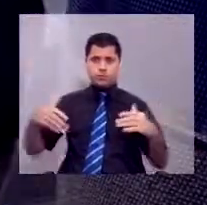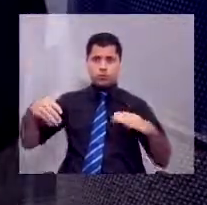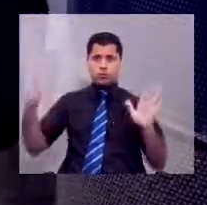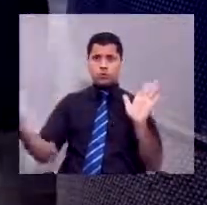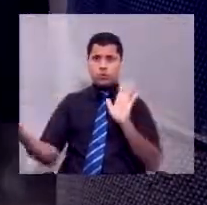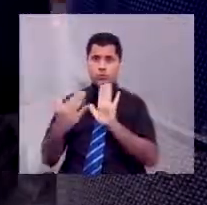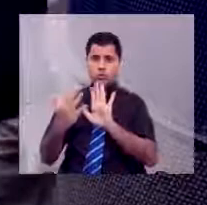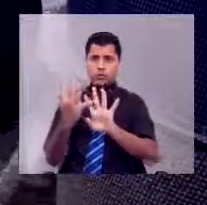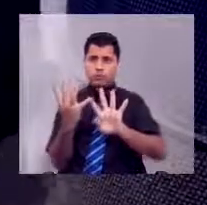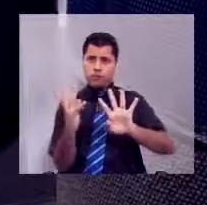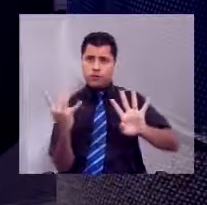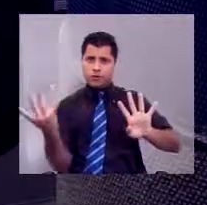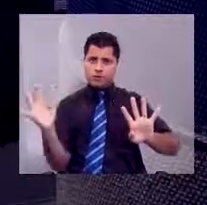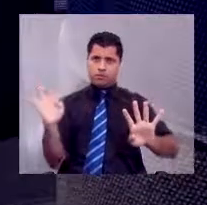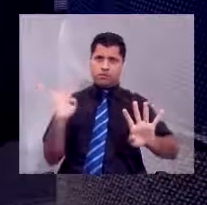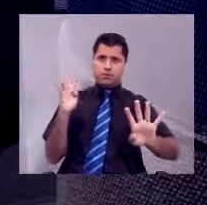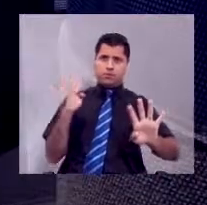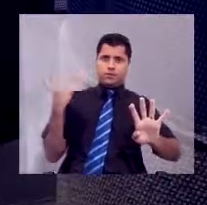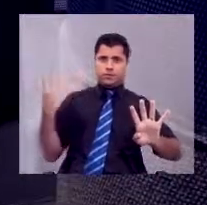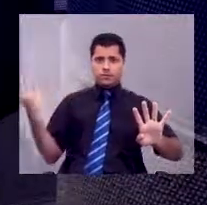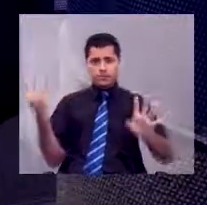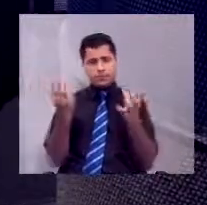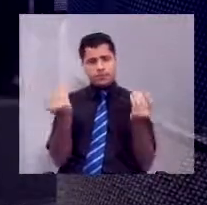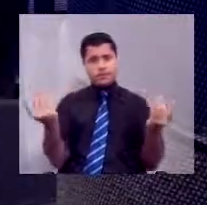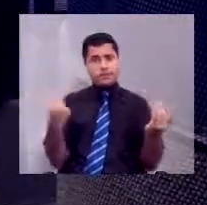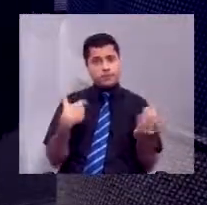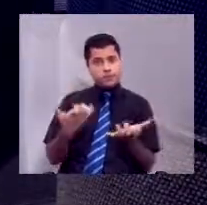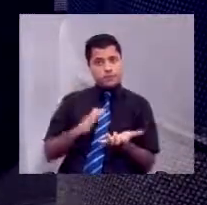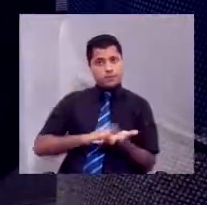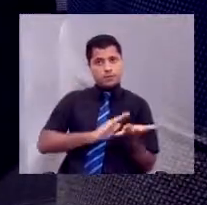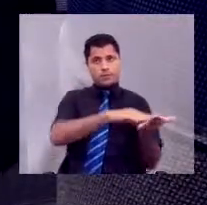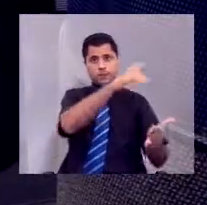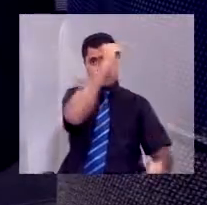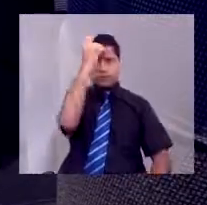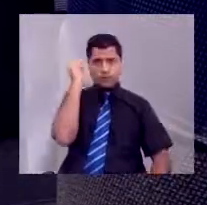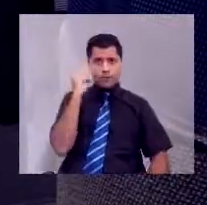muito importante. Queria até parabenizar a prefeitura, o prefeito Almeida e também o